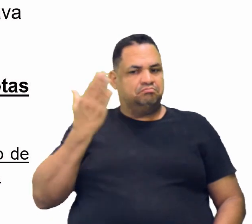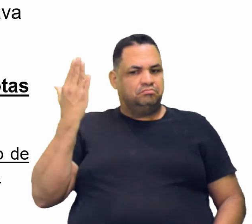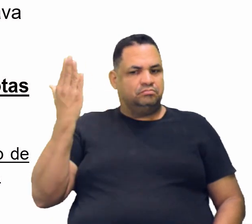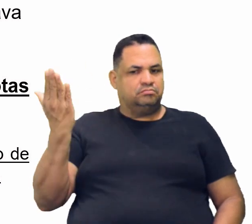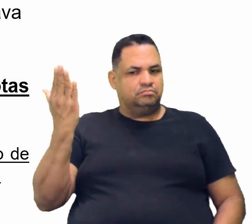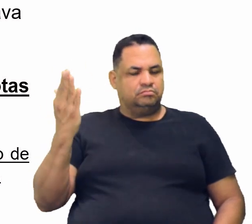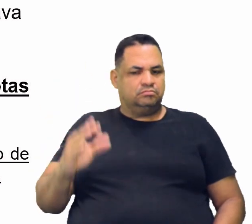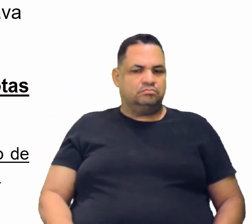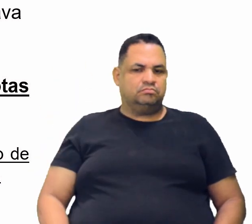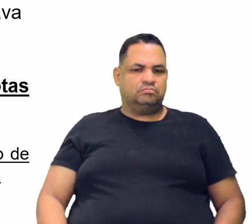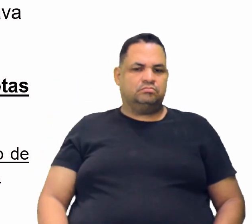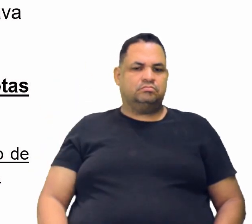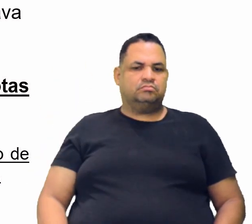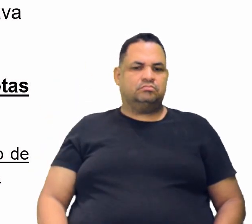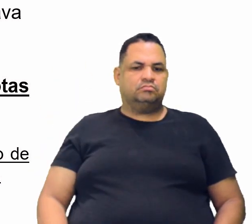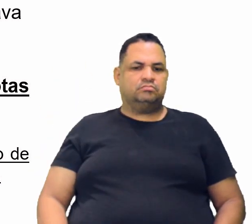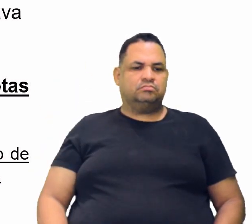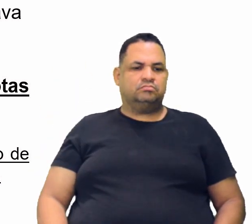aqui, certo?